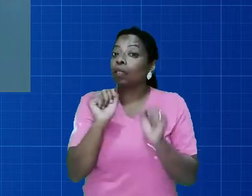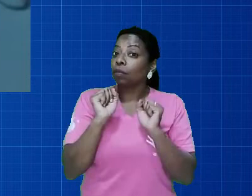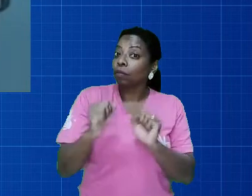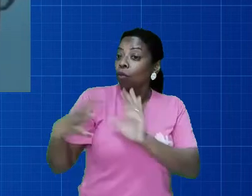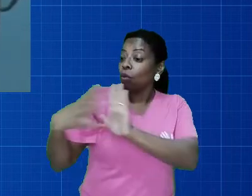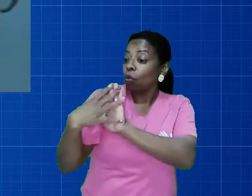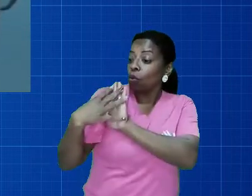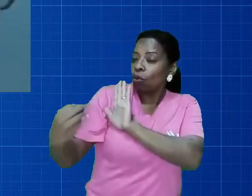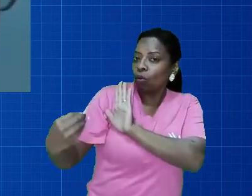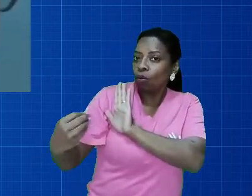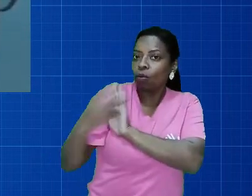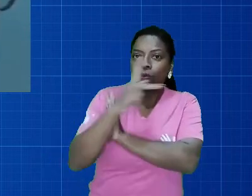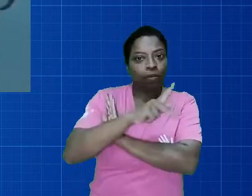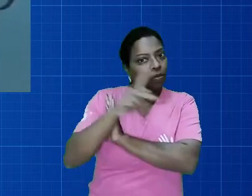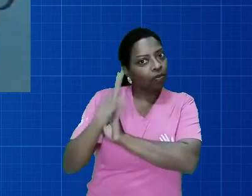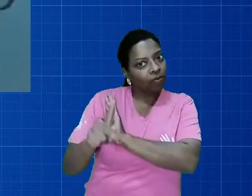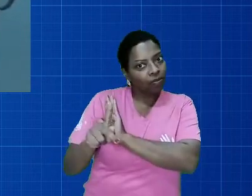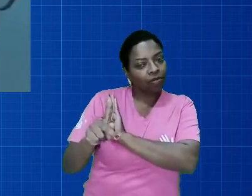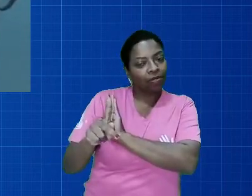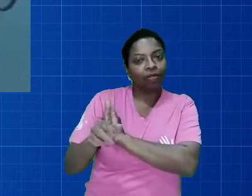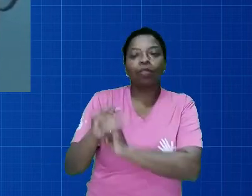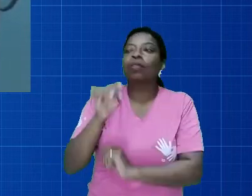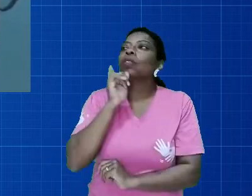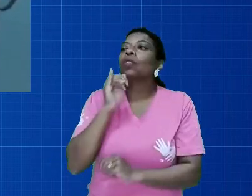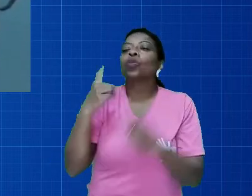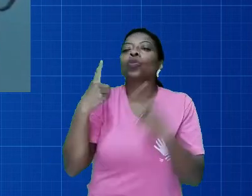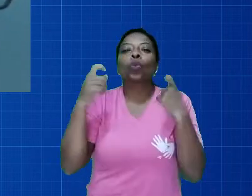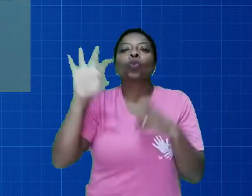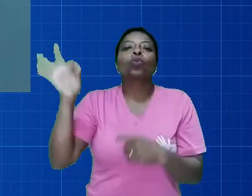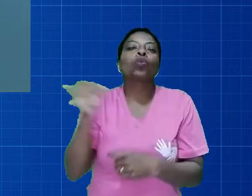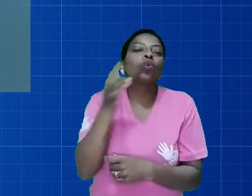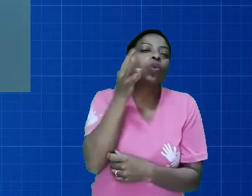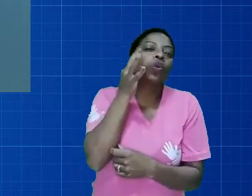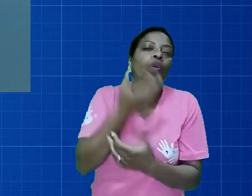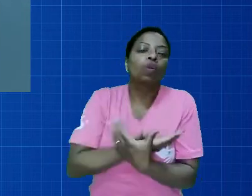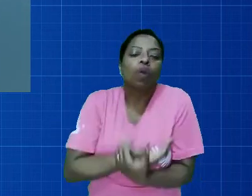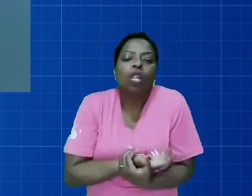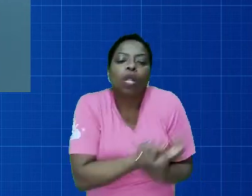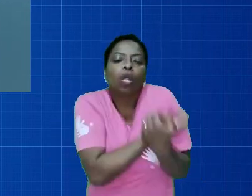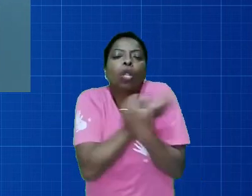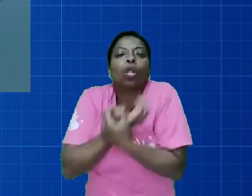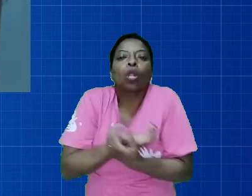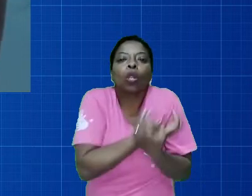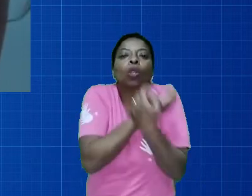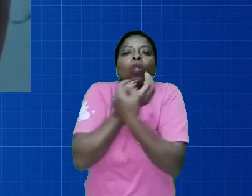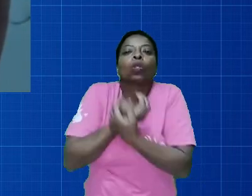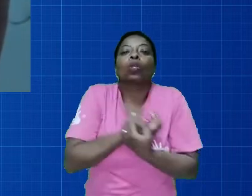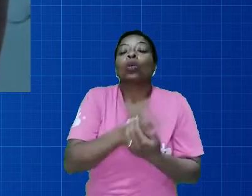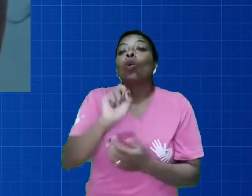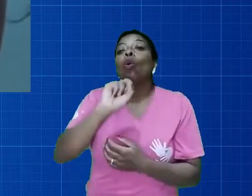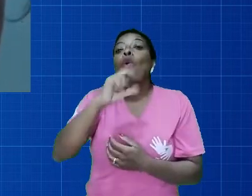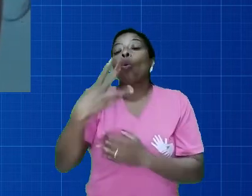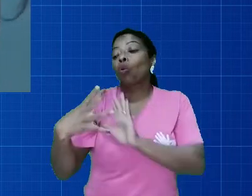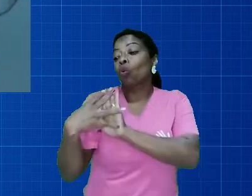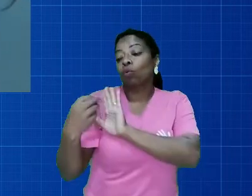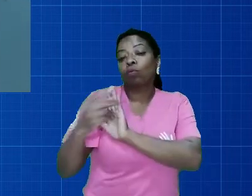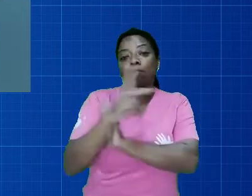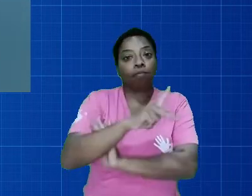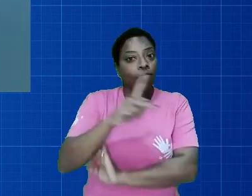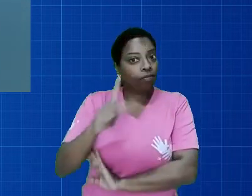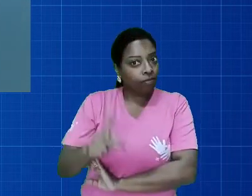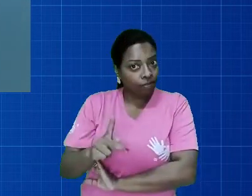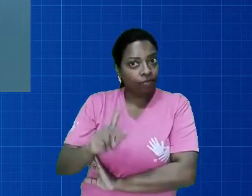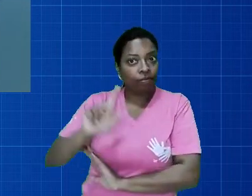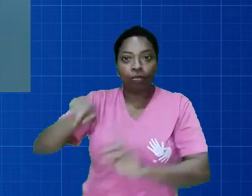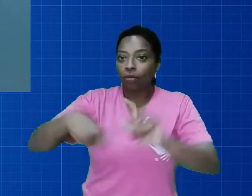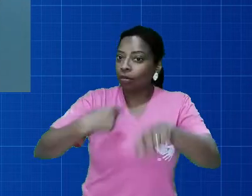junto e elas trabalham, por exemplo, o som da abelha, da joaninha, zzz, ou zzz, mais baixinho, o da